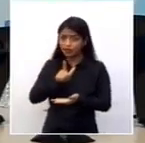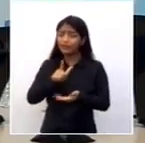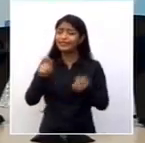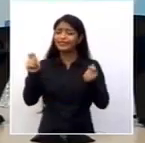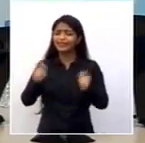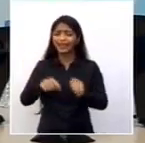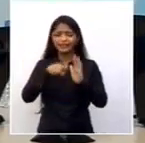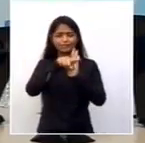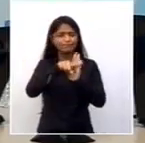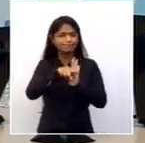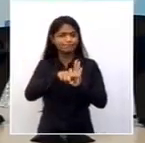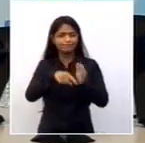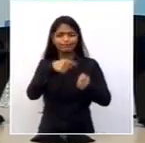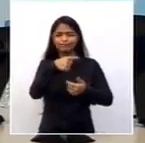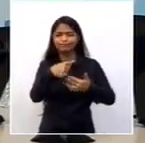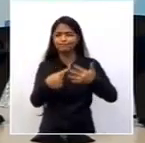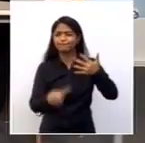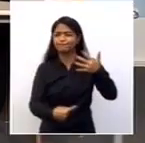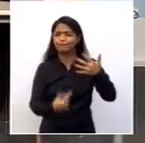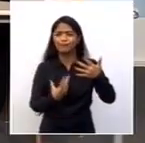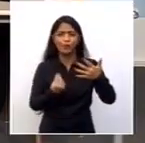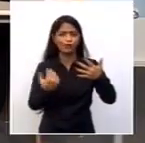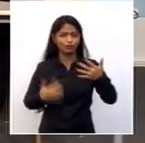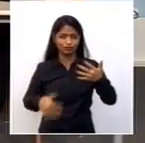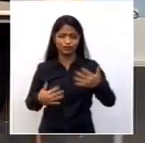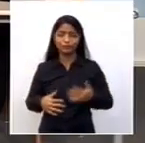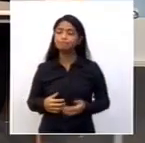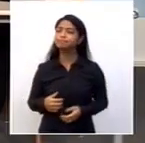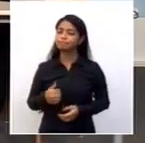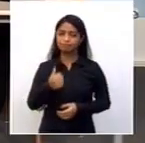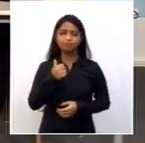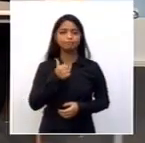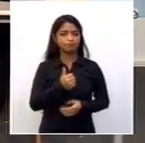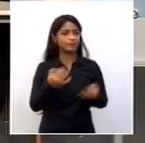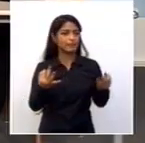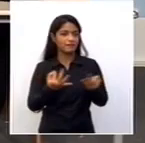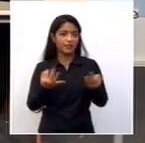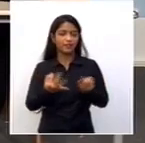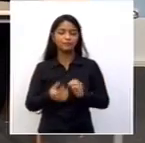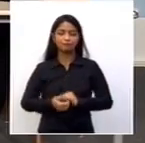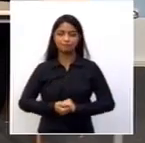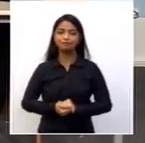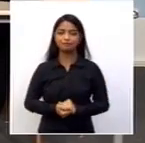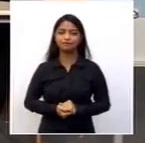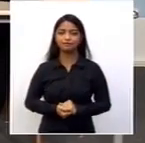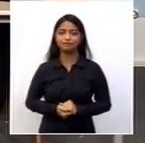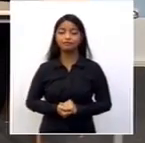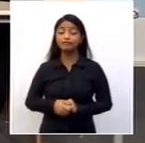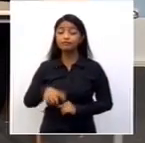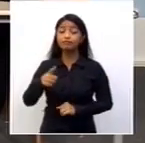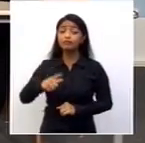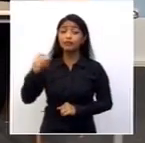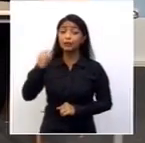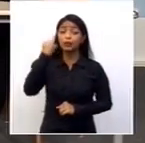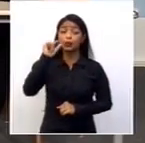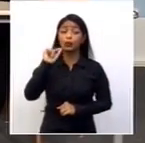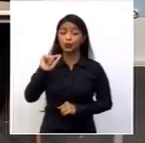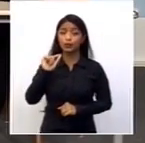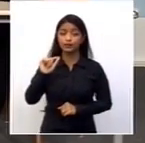uma única habilidade, né? Perfeito. E é importante ressaltar também, professora Daniele,